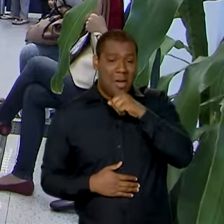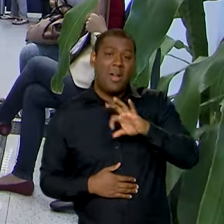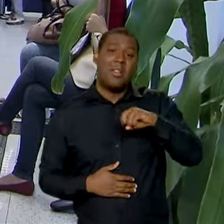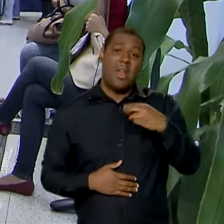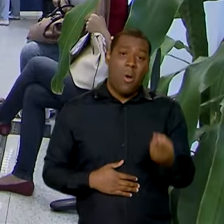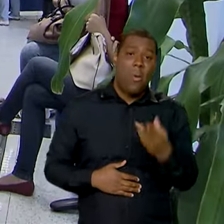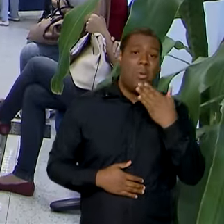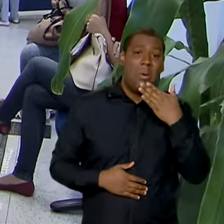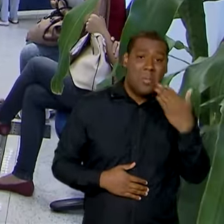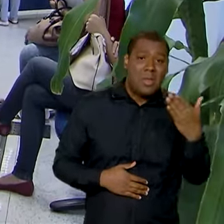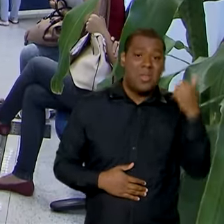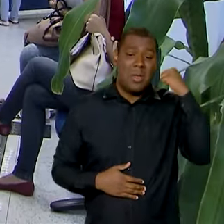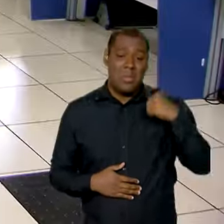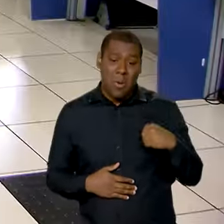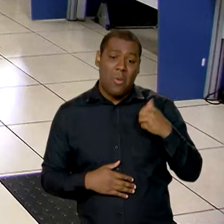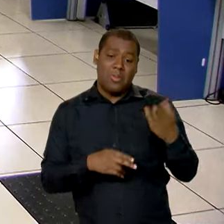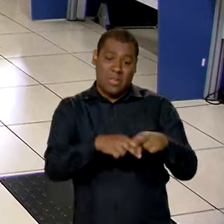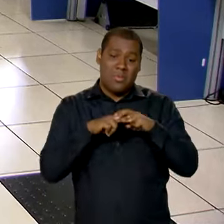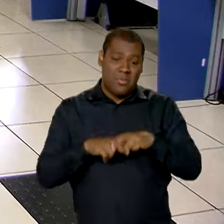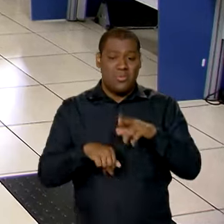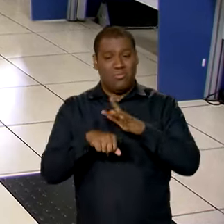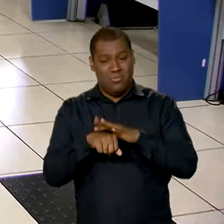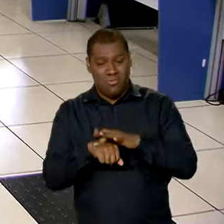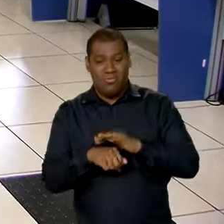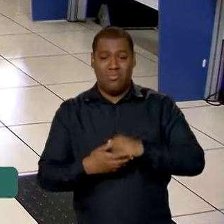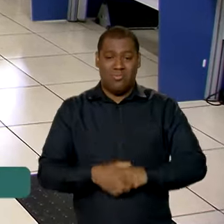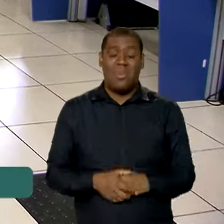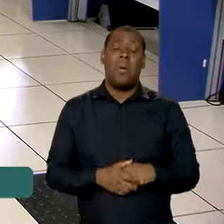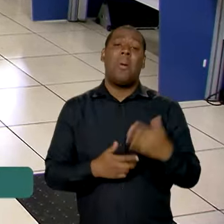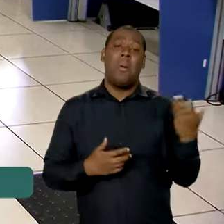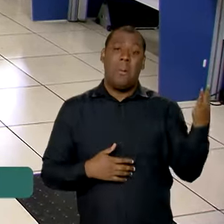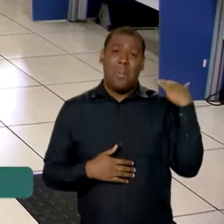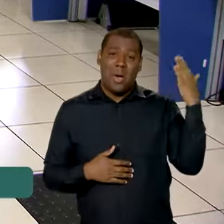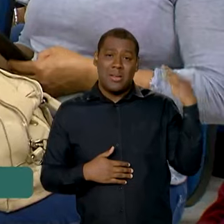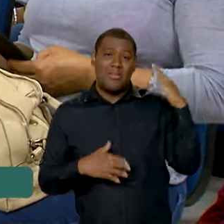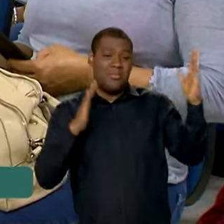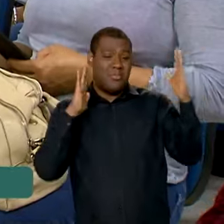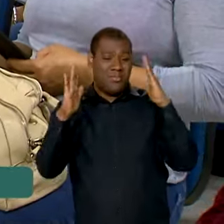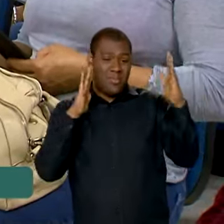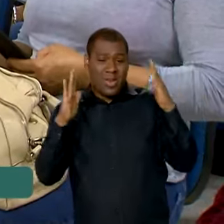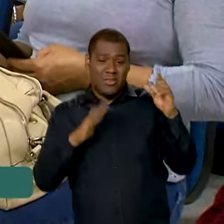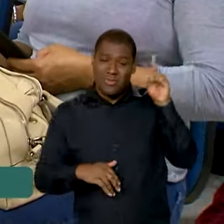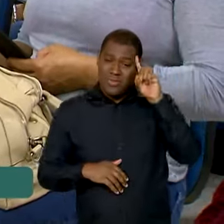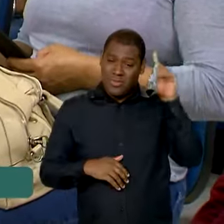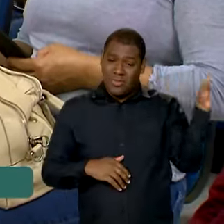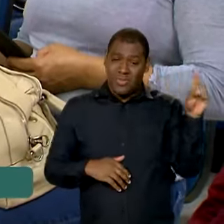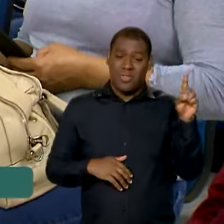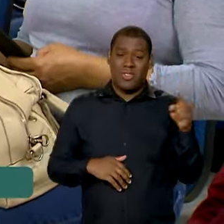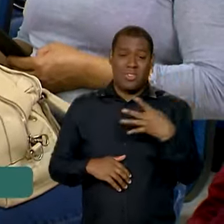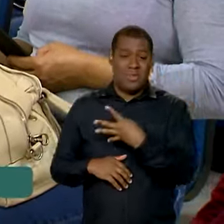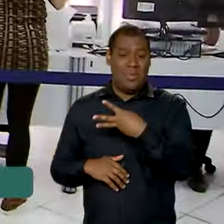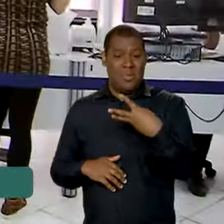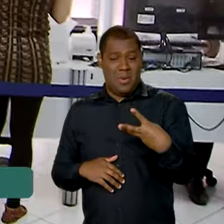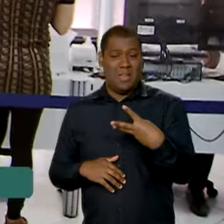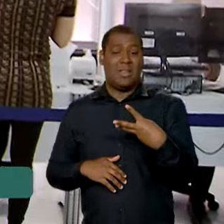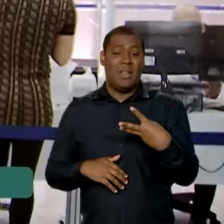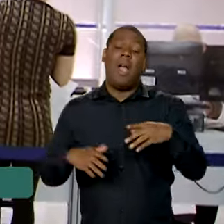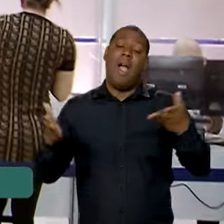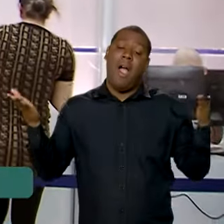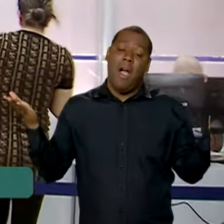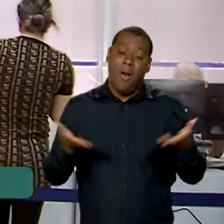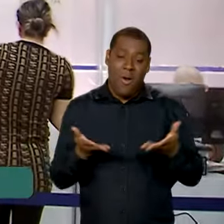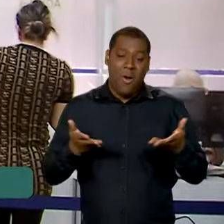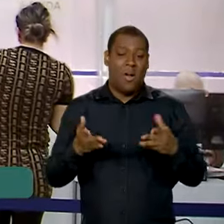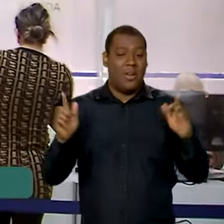exemplo. Antes, o tempo médio para a concessão desses benefícios era de 43 dias. Agora, o processo